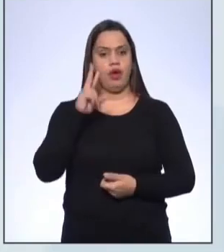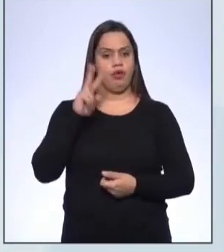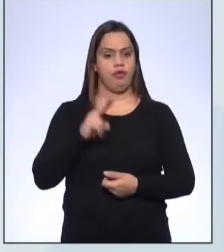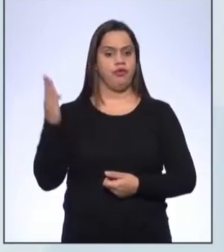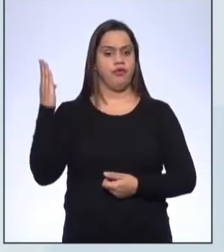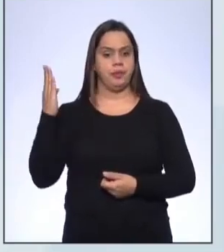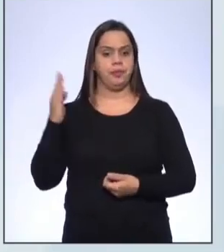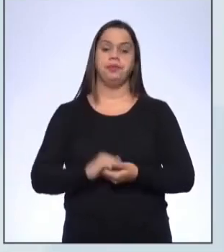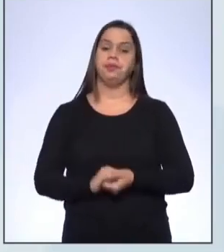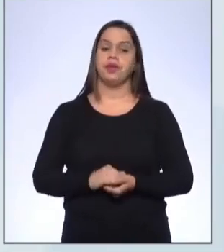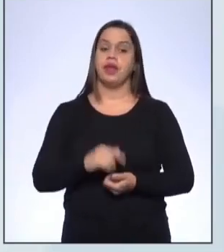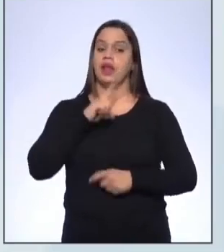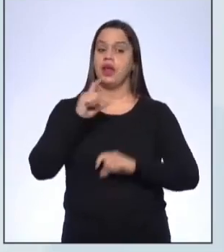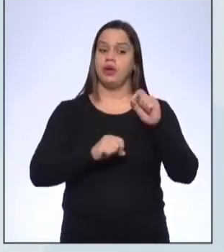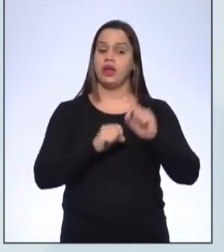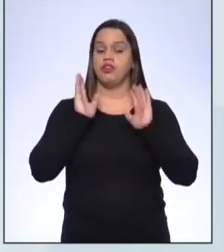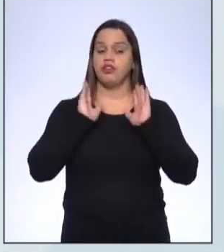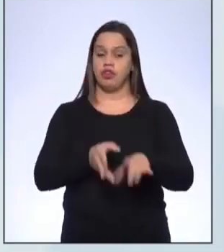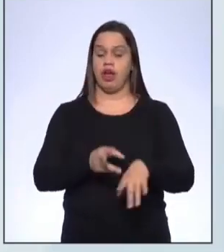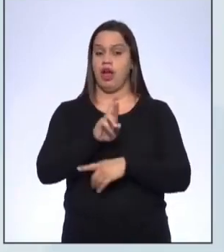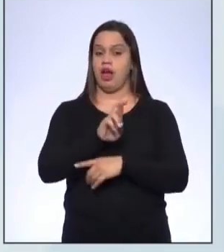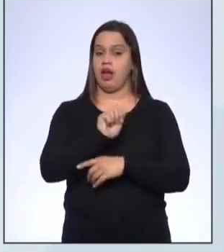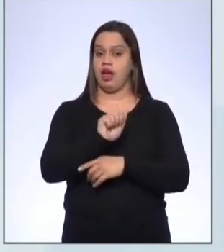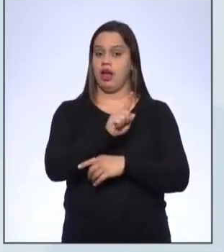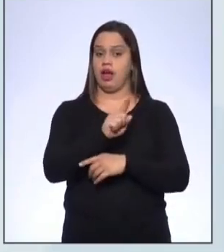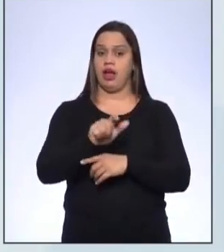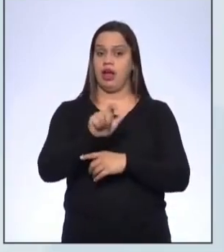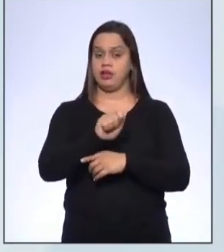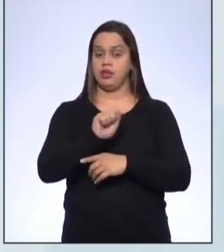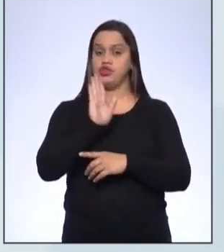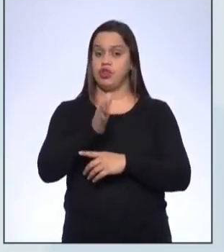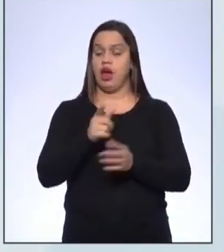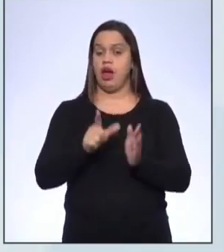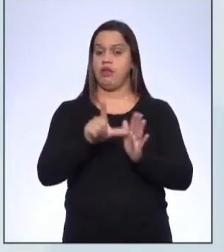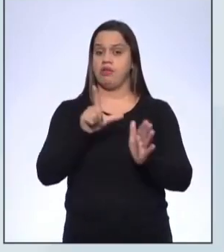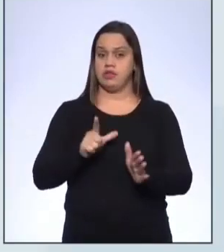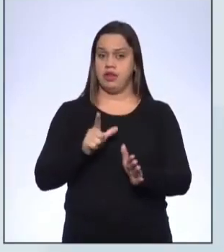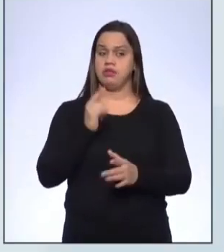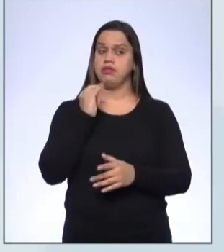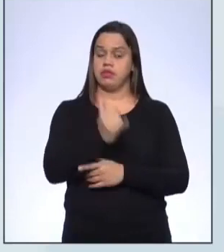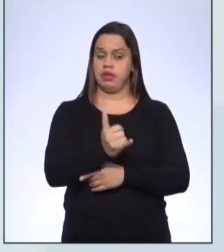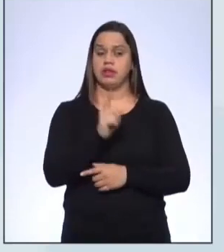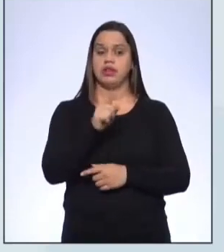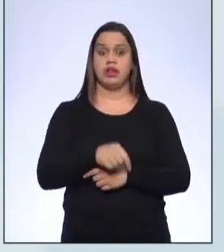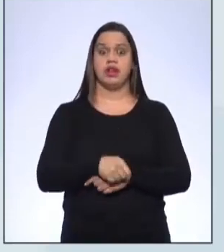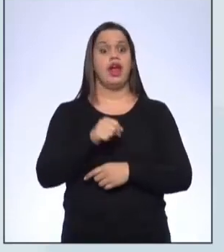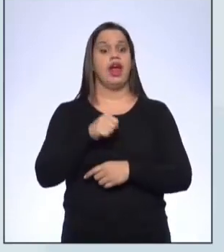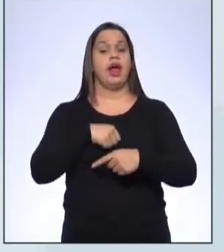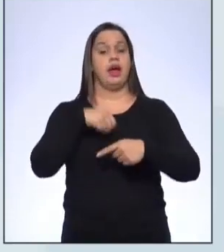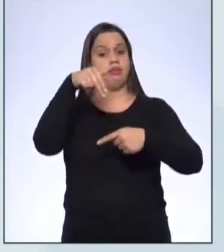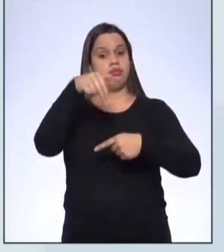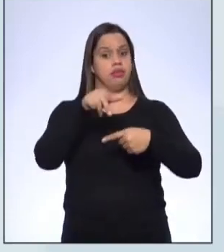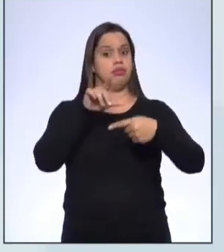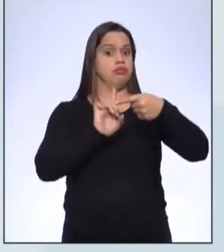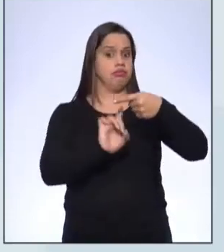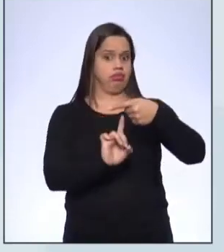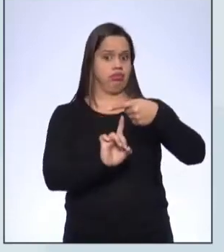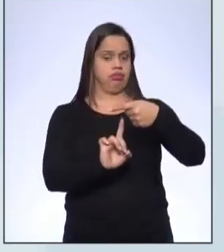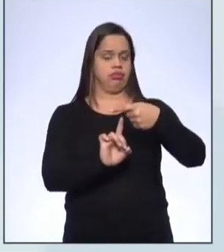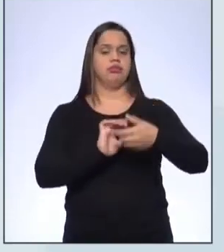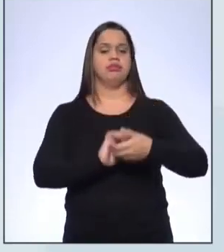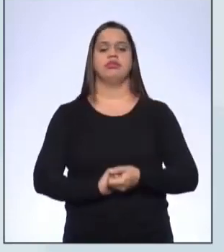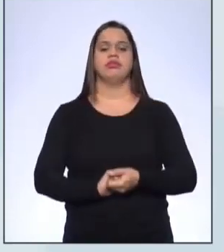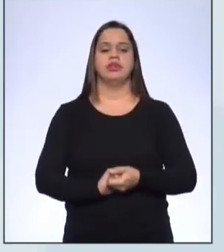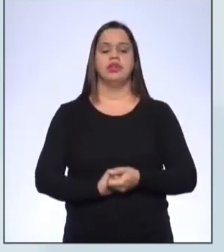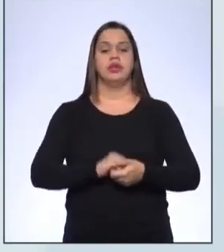tem a razão pré-determinada, ou seja, a quantidade de meninos sobre a quantidade de meninas, tá